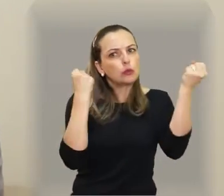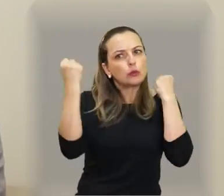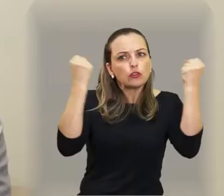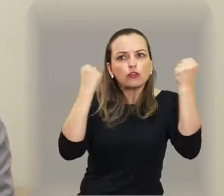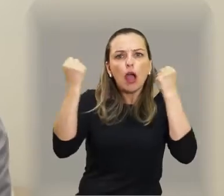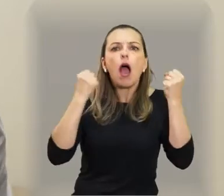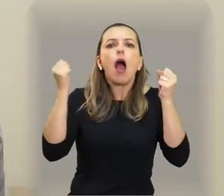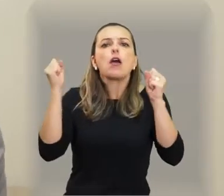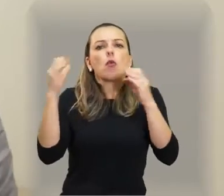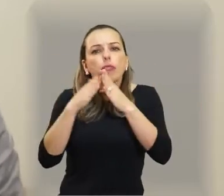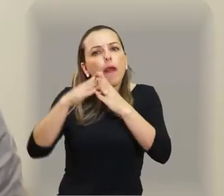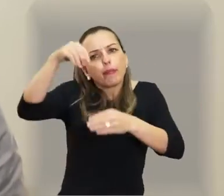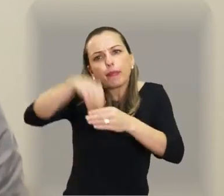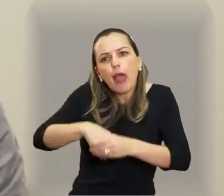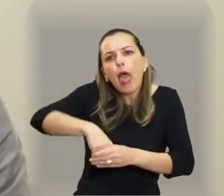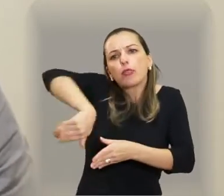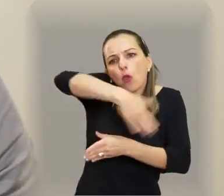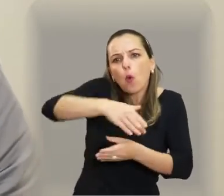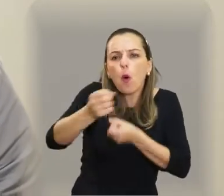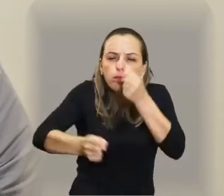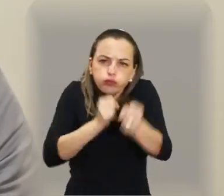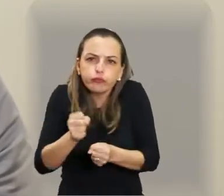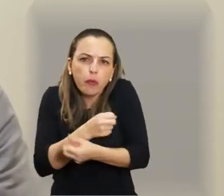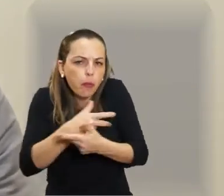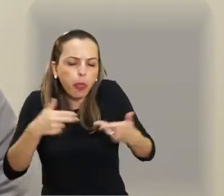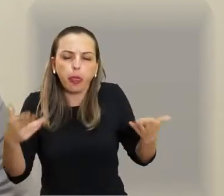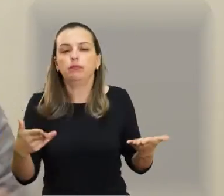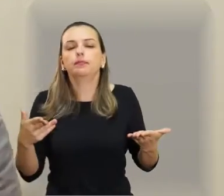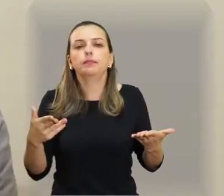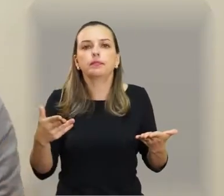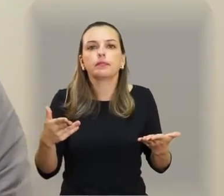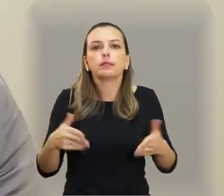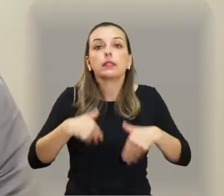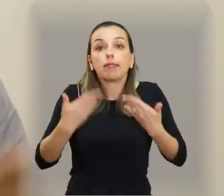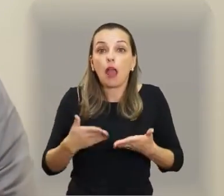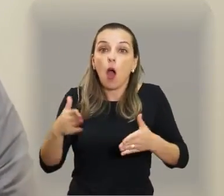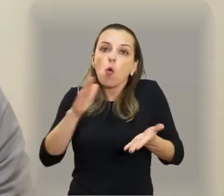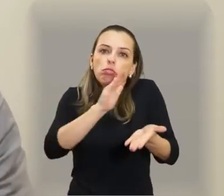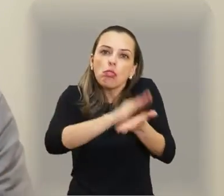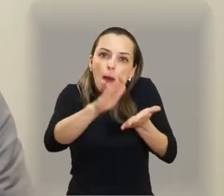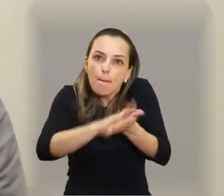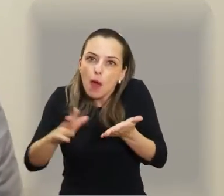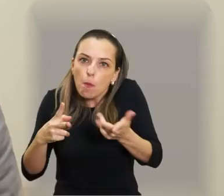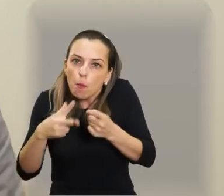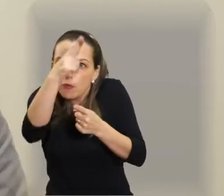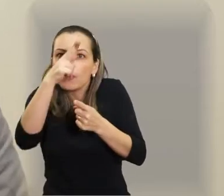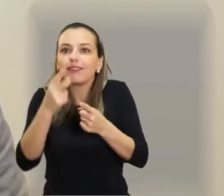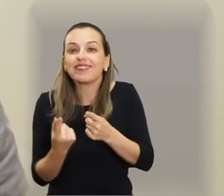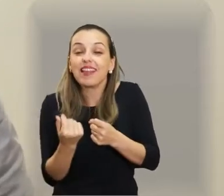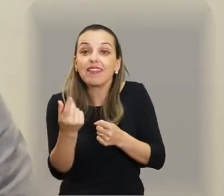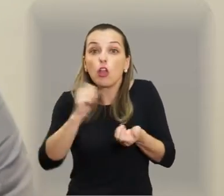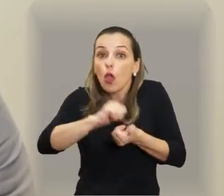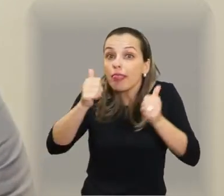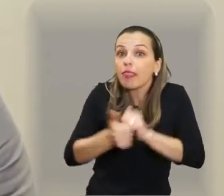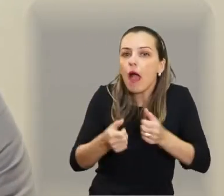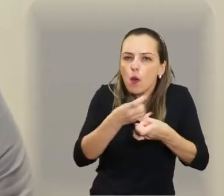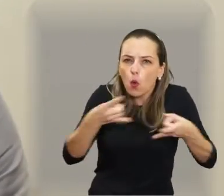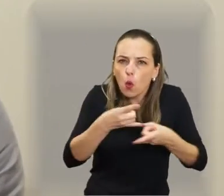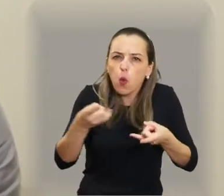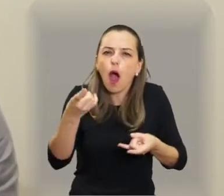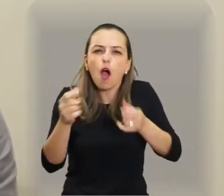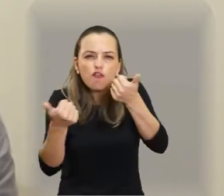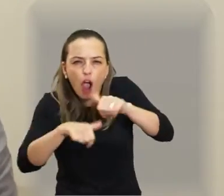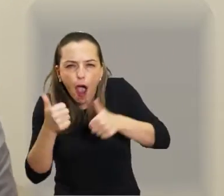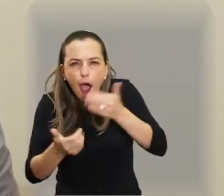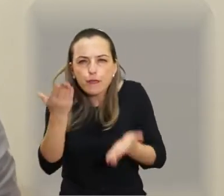dois disso que você precisa é ir à academia em período de Cristiano que você pode fazer exercício em casa correr então você pode